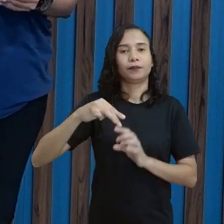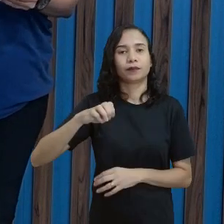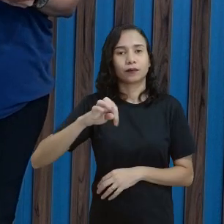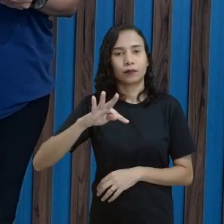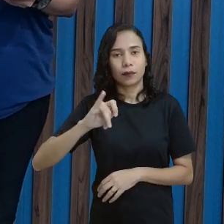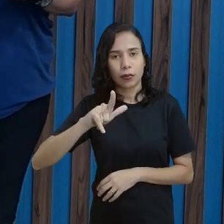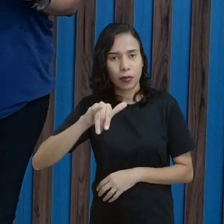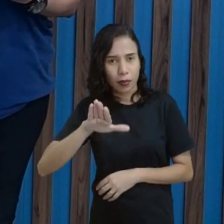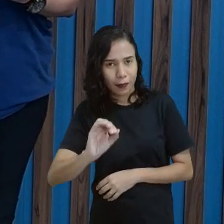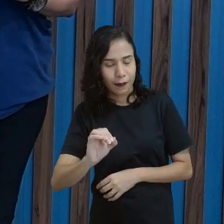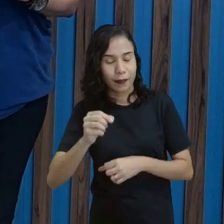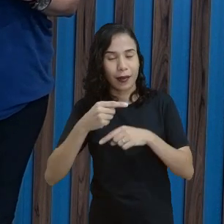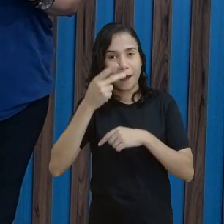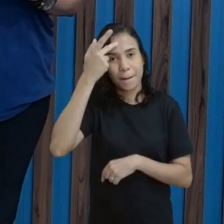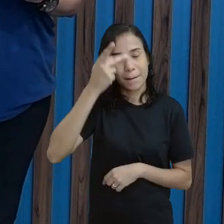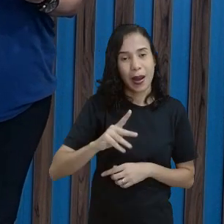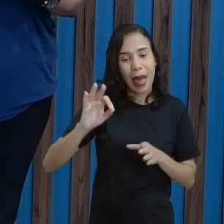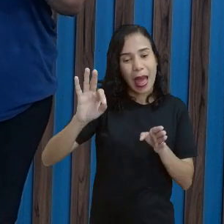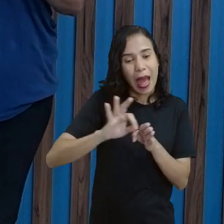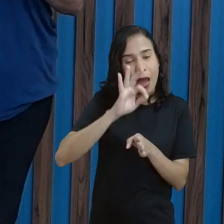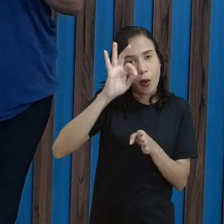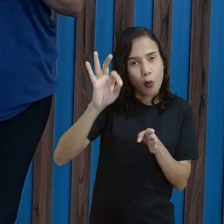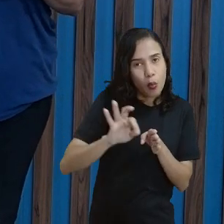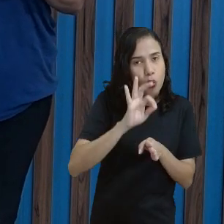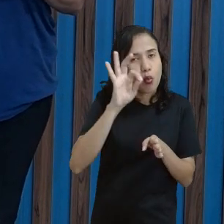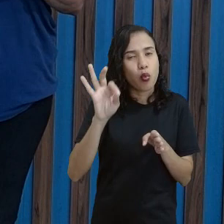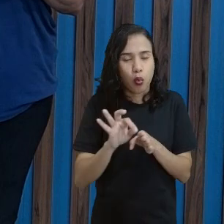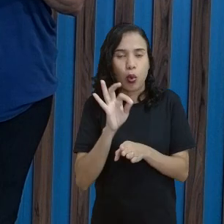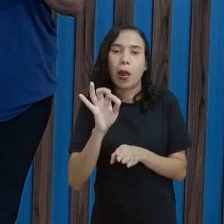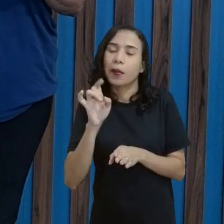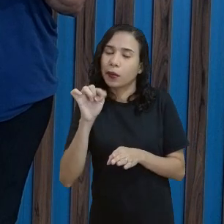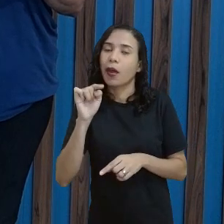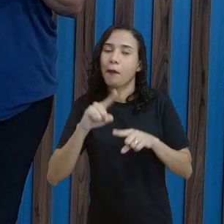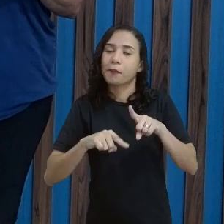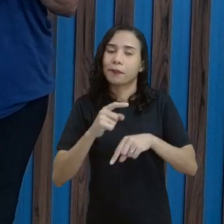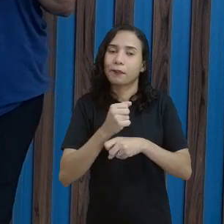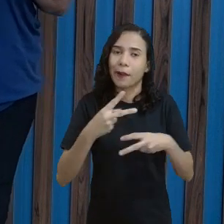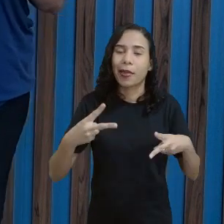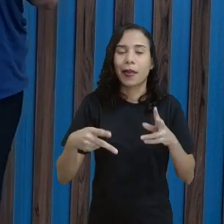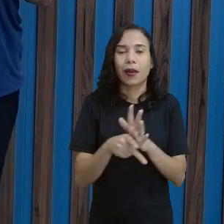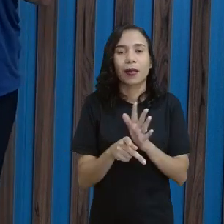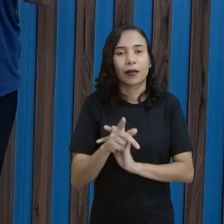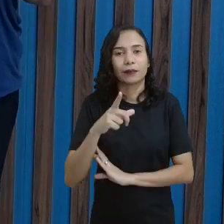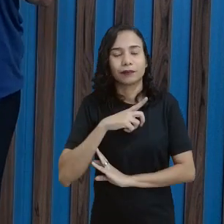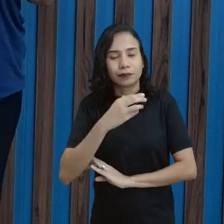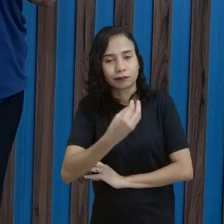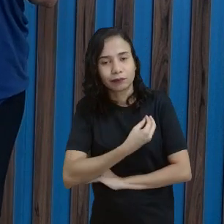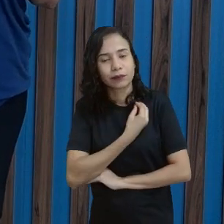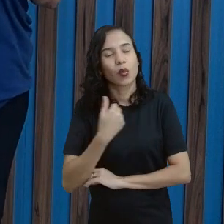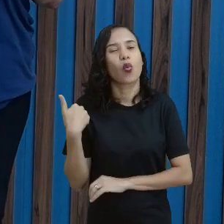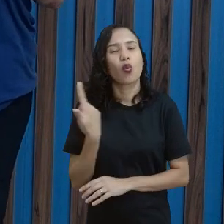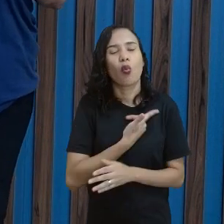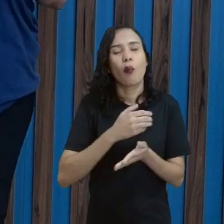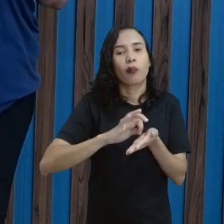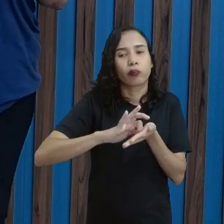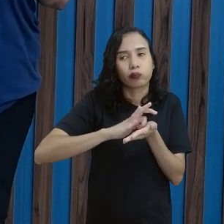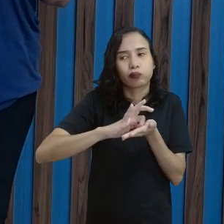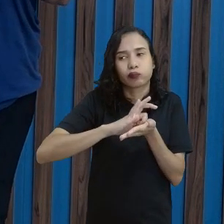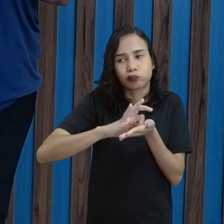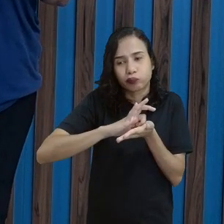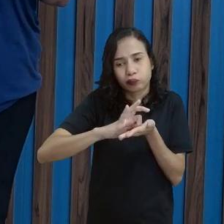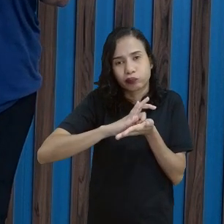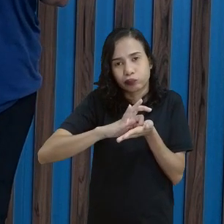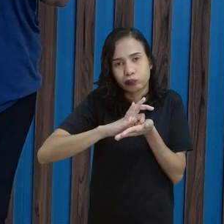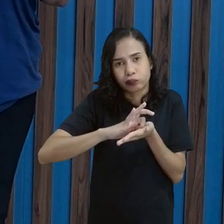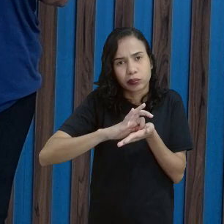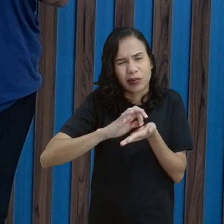metálicas ali. No caso da agulha, né, que é um material metálico, né, então a gente vai friccionar esse ímã. Mas